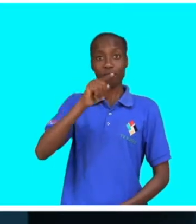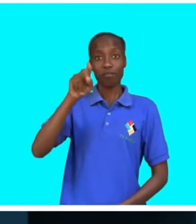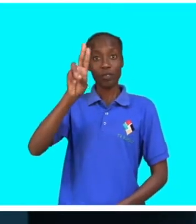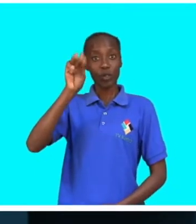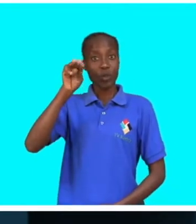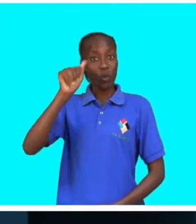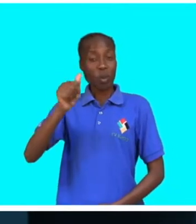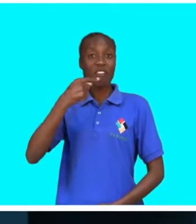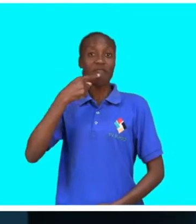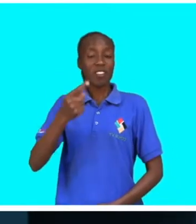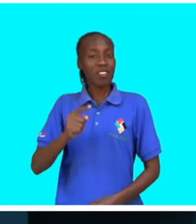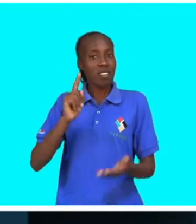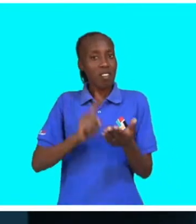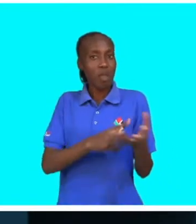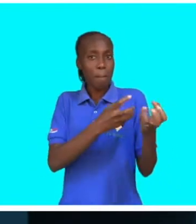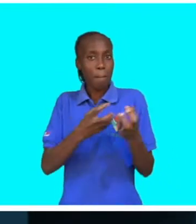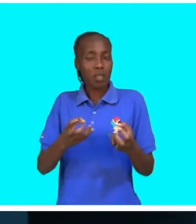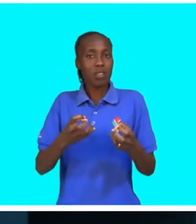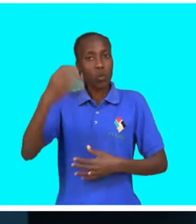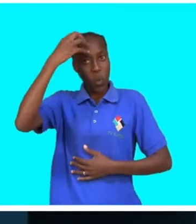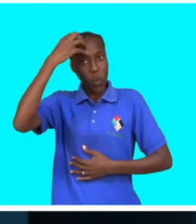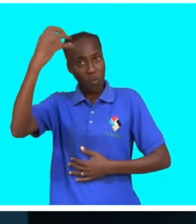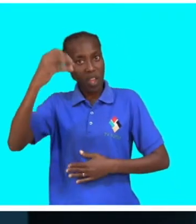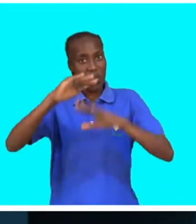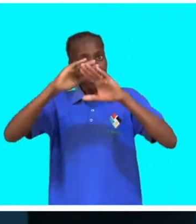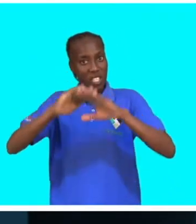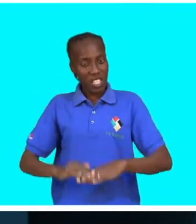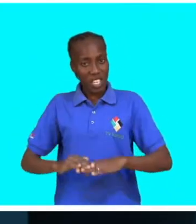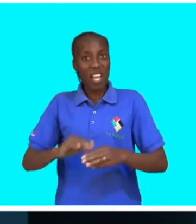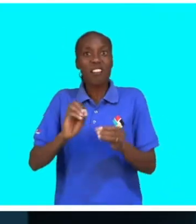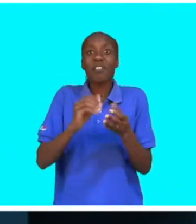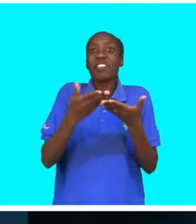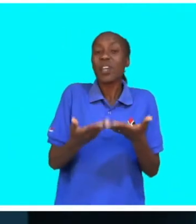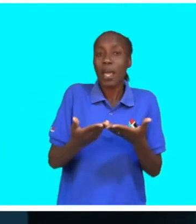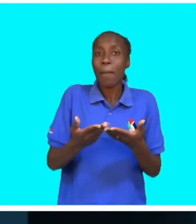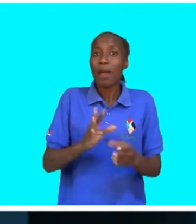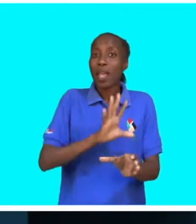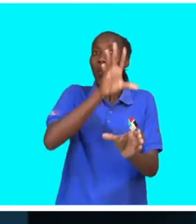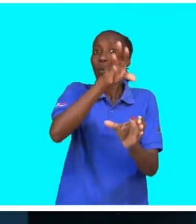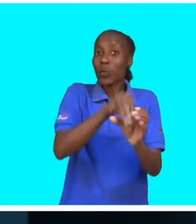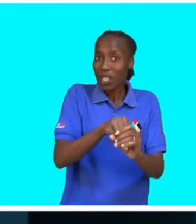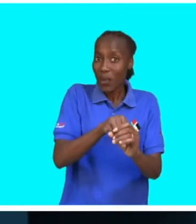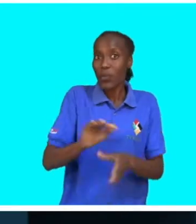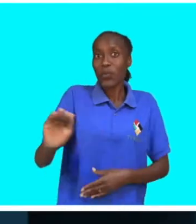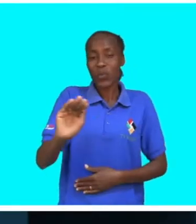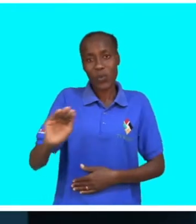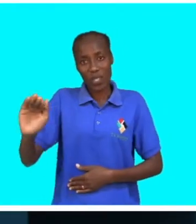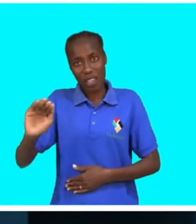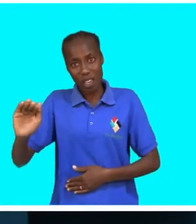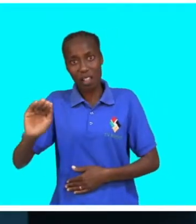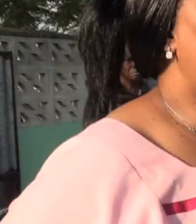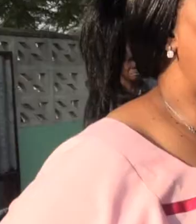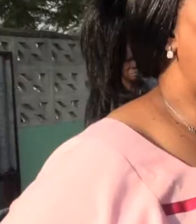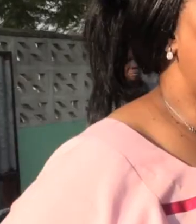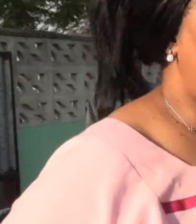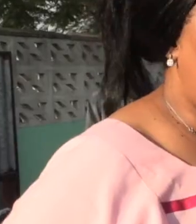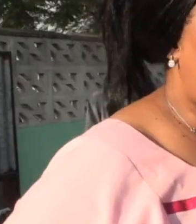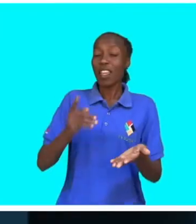Zoulo revelou ser indispensável a intervenção do governo para que haja uma inclusão social efetiva.